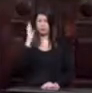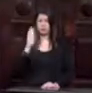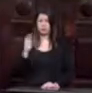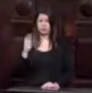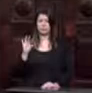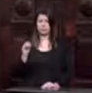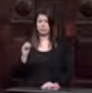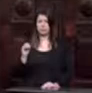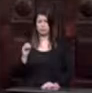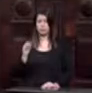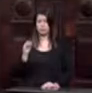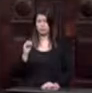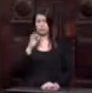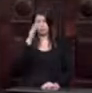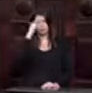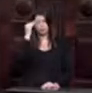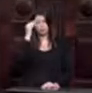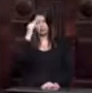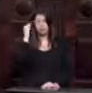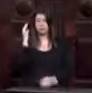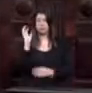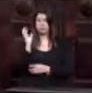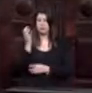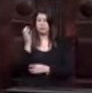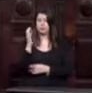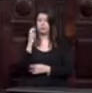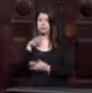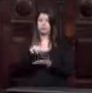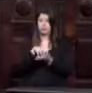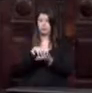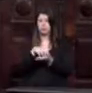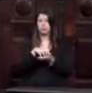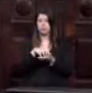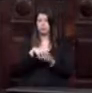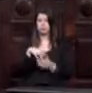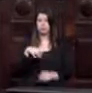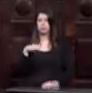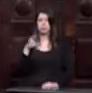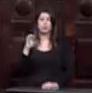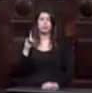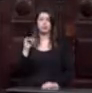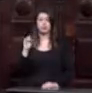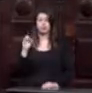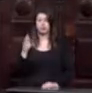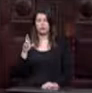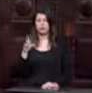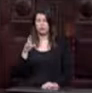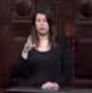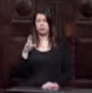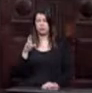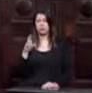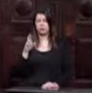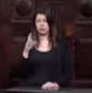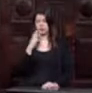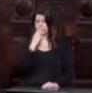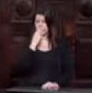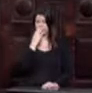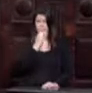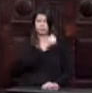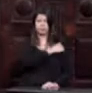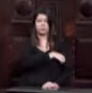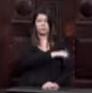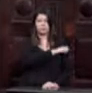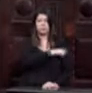Bebeto, Flávio Bolsonaro, Gilberto Palmares, Geraldo, Eliomar, Malafaia, Marta, Zeidan,